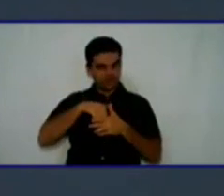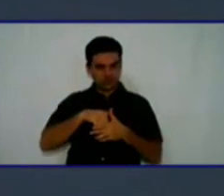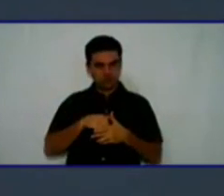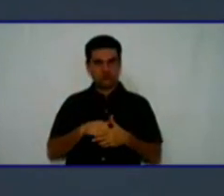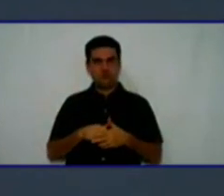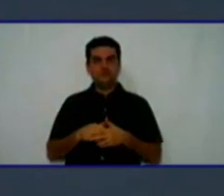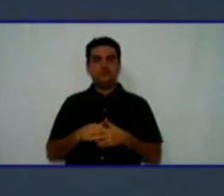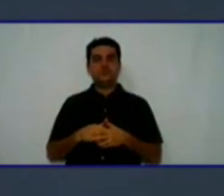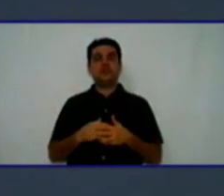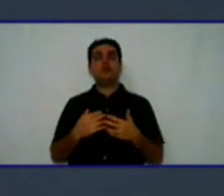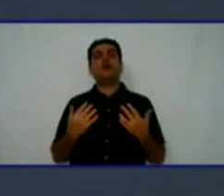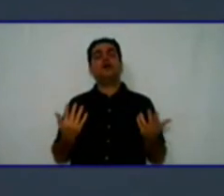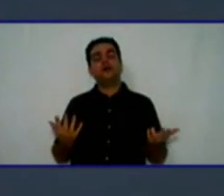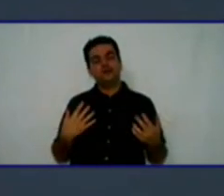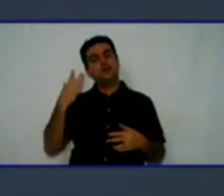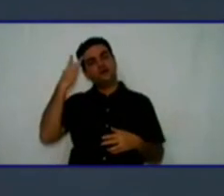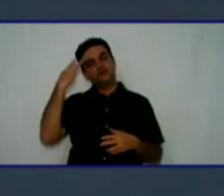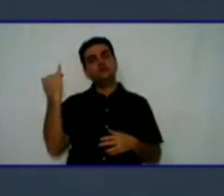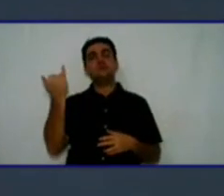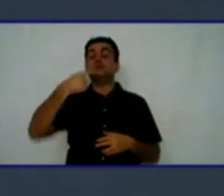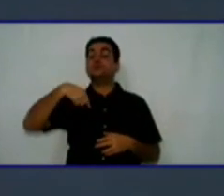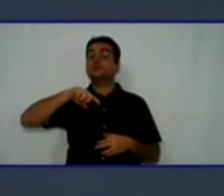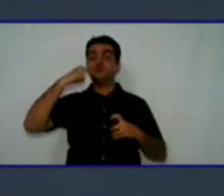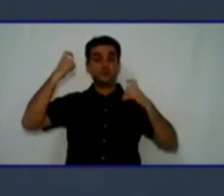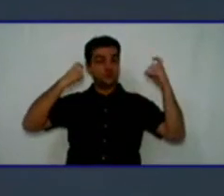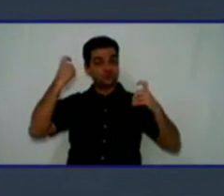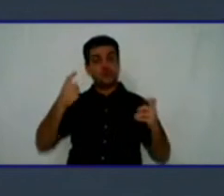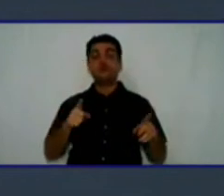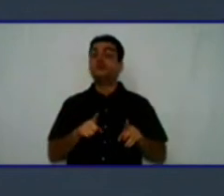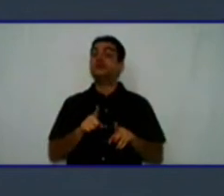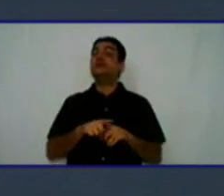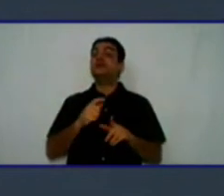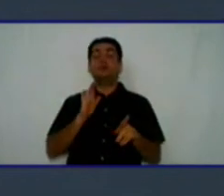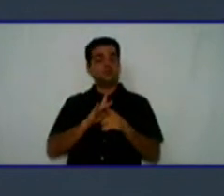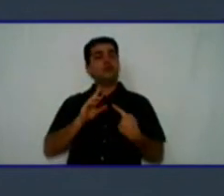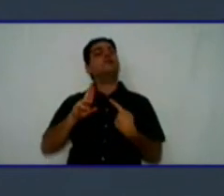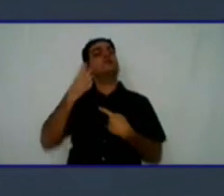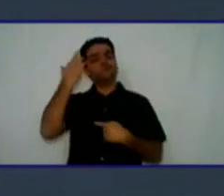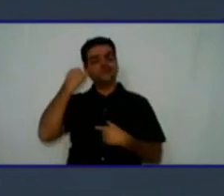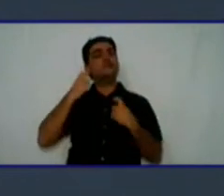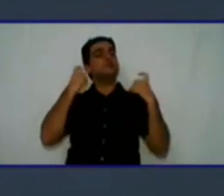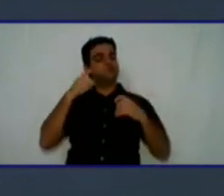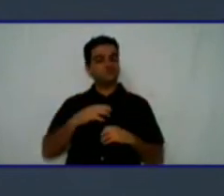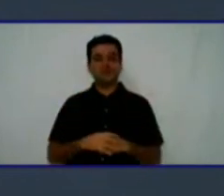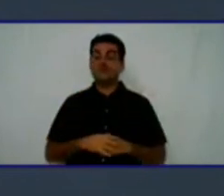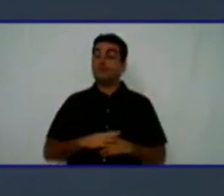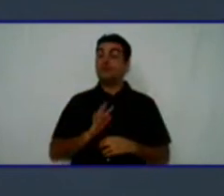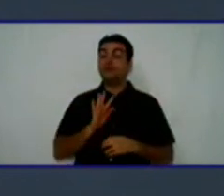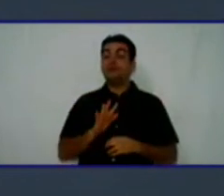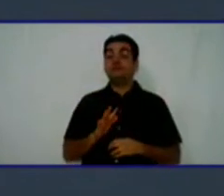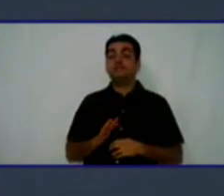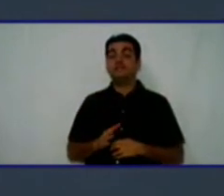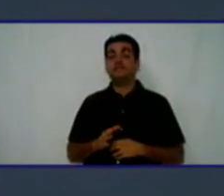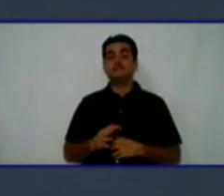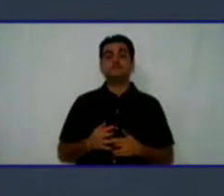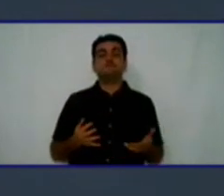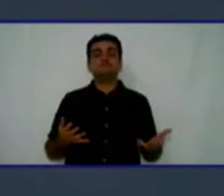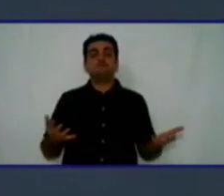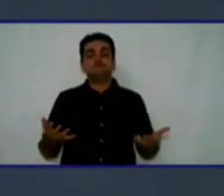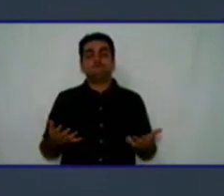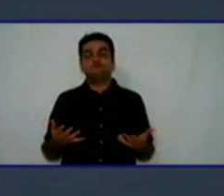daí a relevância da preocupação do eminente ministro relator, é mesmo, e